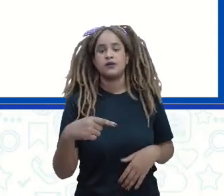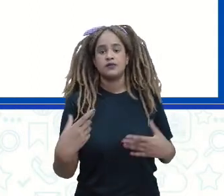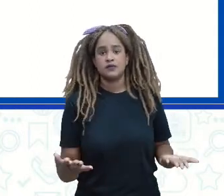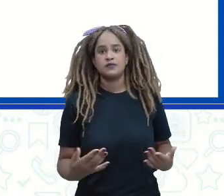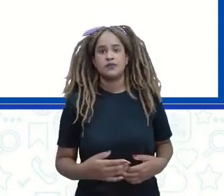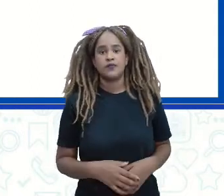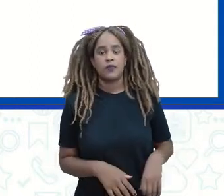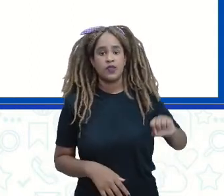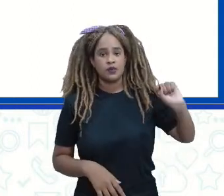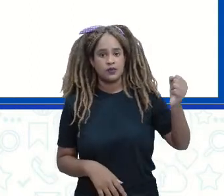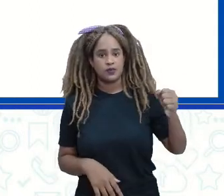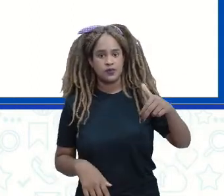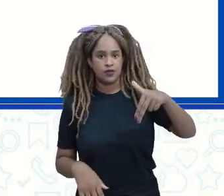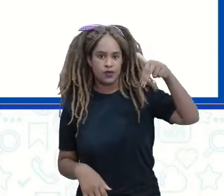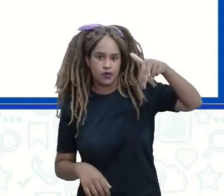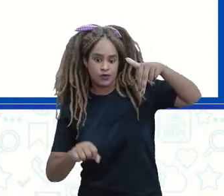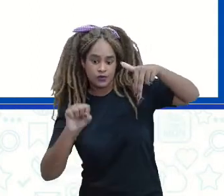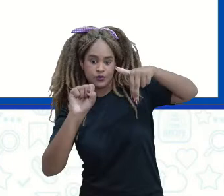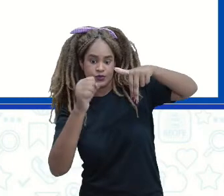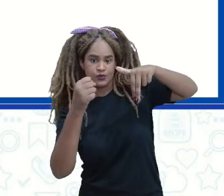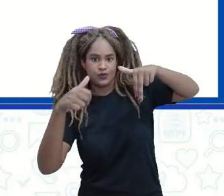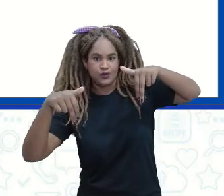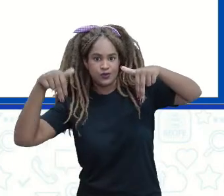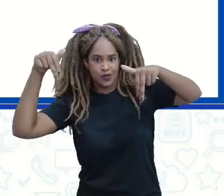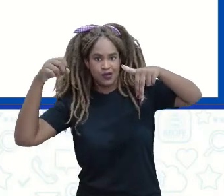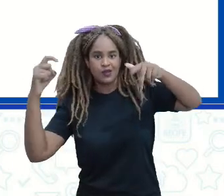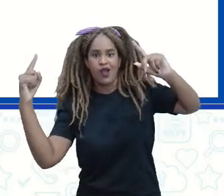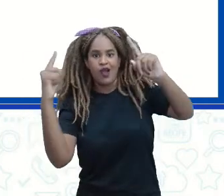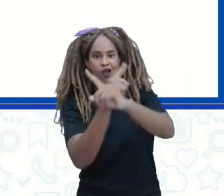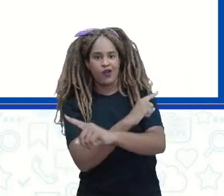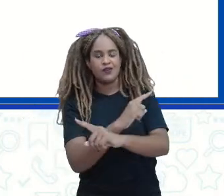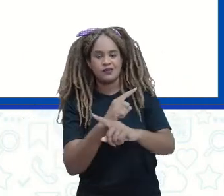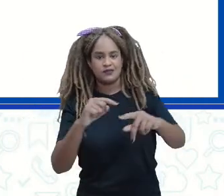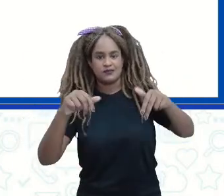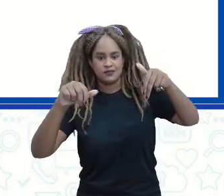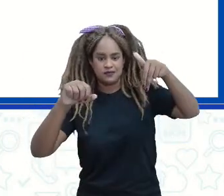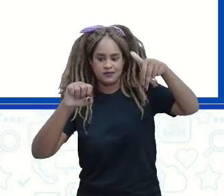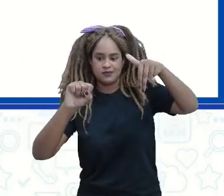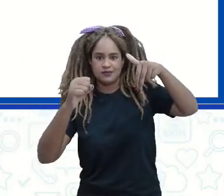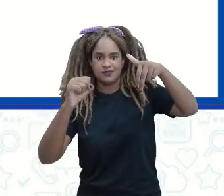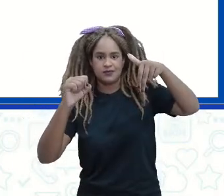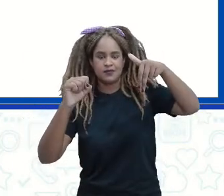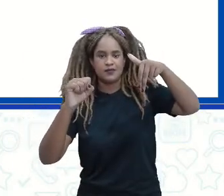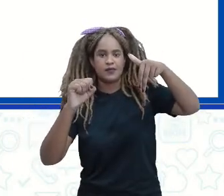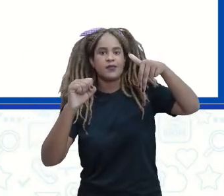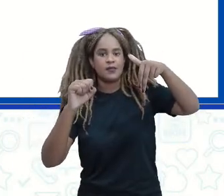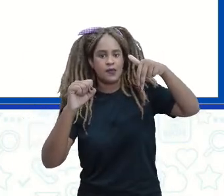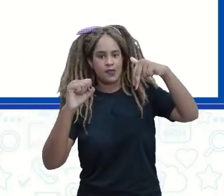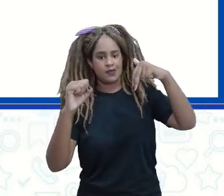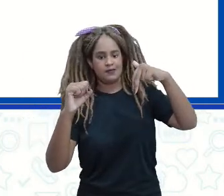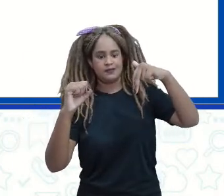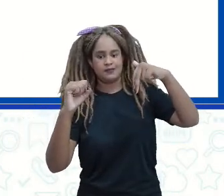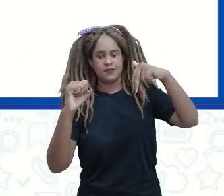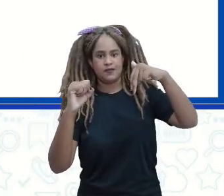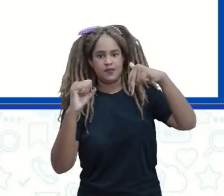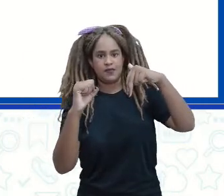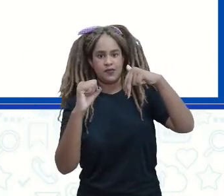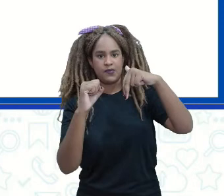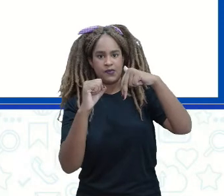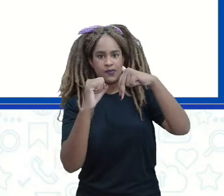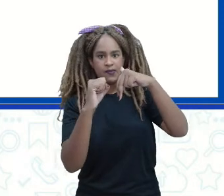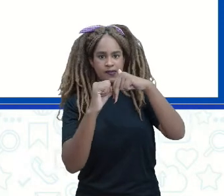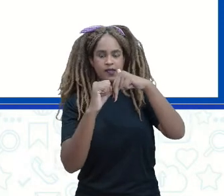polo norte e o polo sul dos ímãs, quando eles estão virados, né, entre si, né, um para o outro, aliás, eles